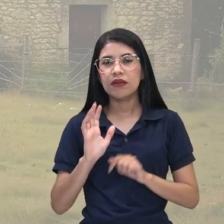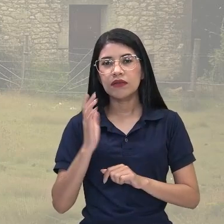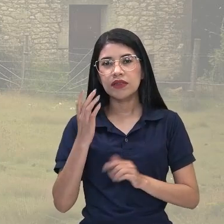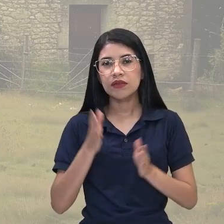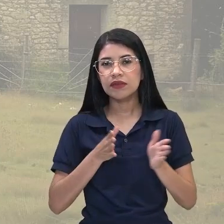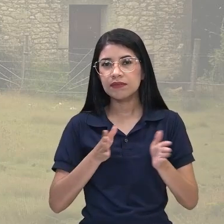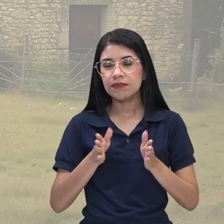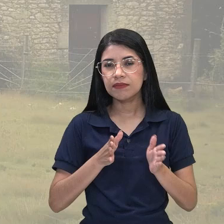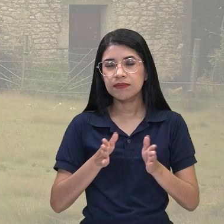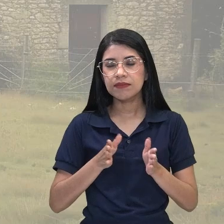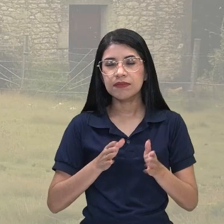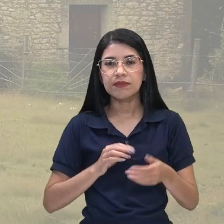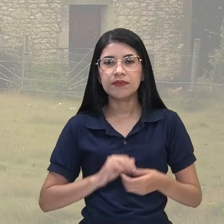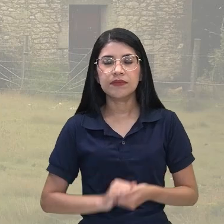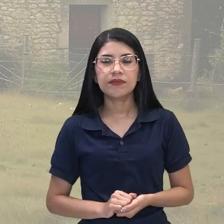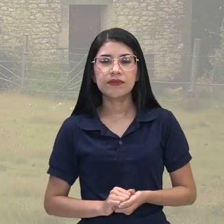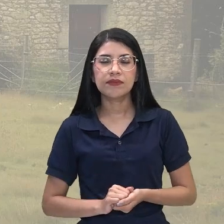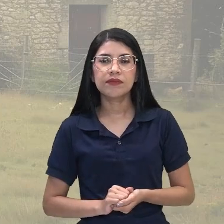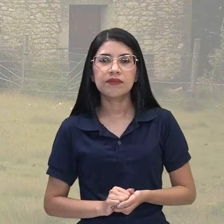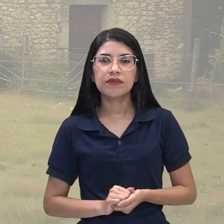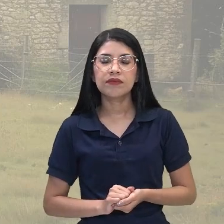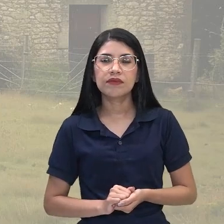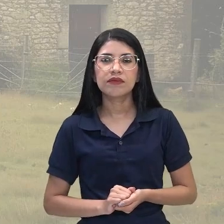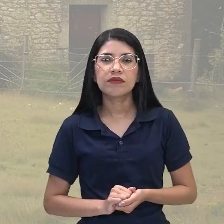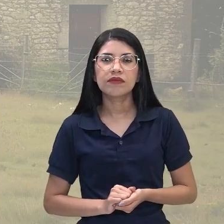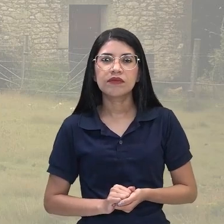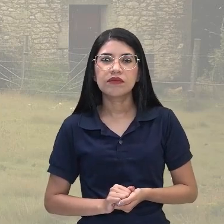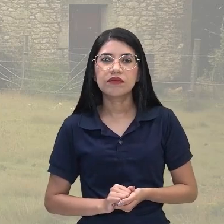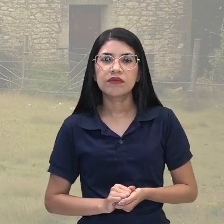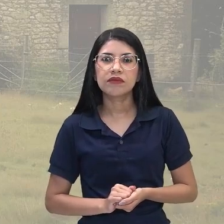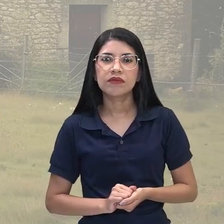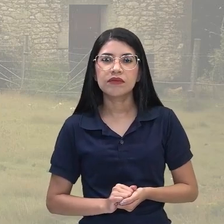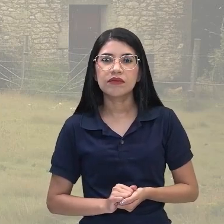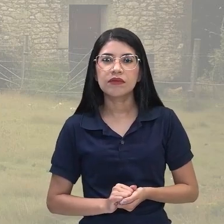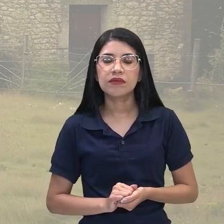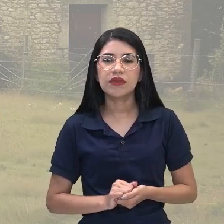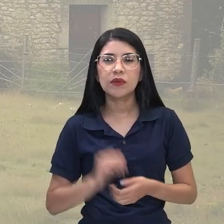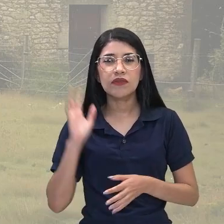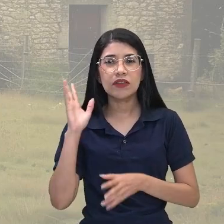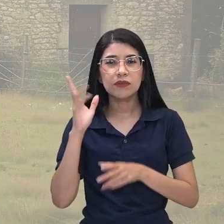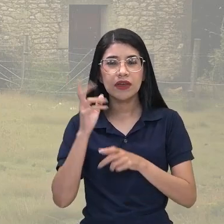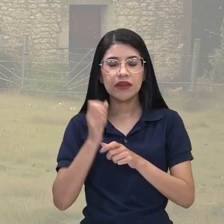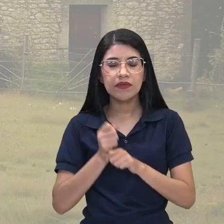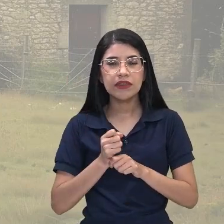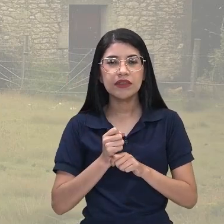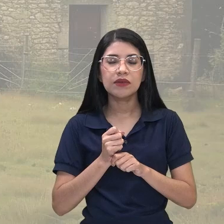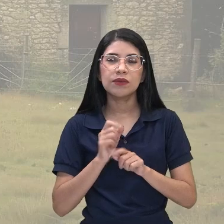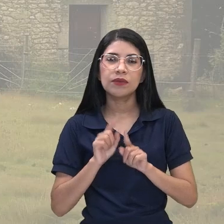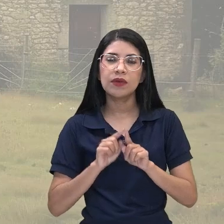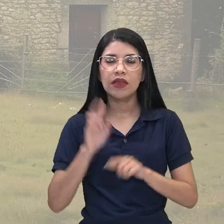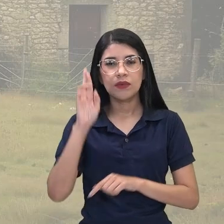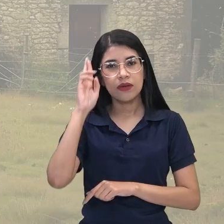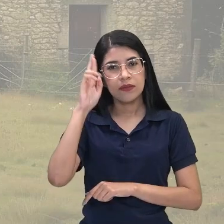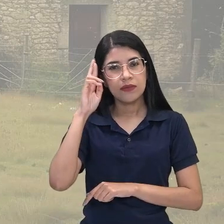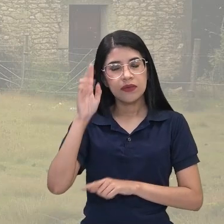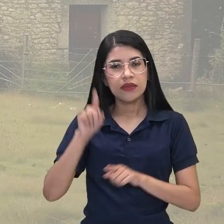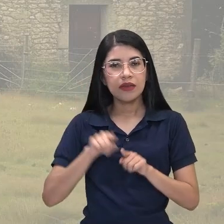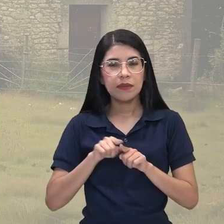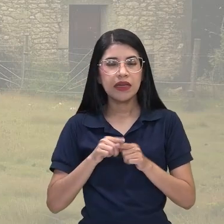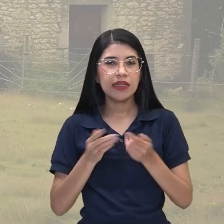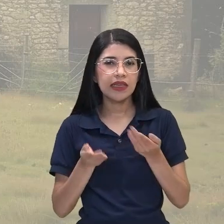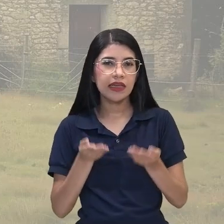o arcadismo, ele resgata, o racionalismo e o equilíbrio